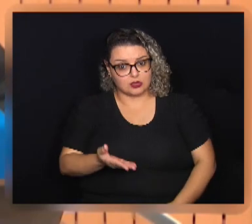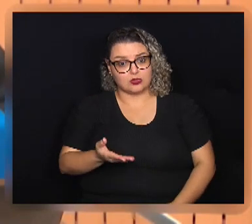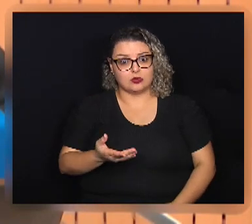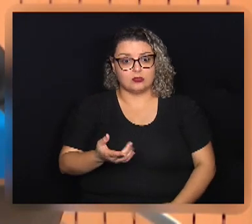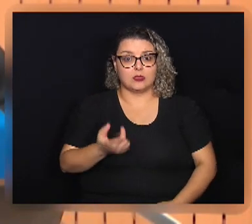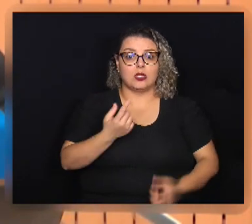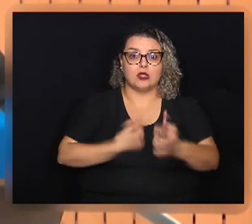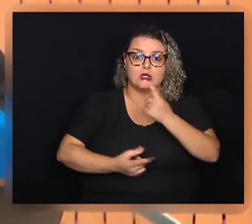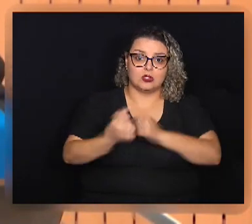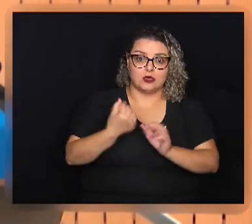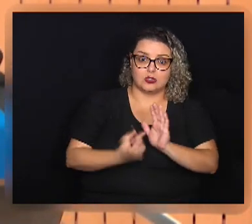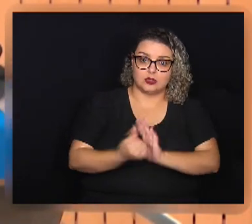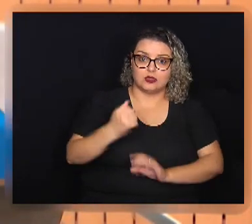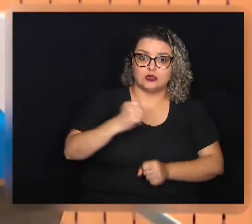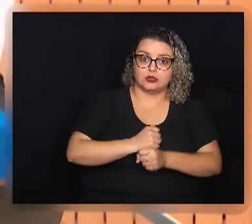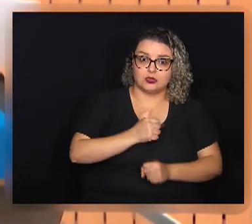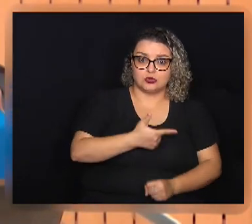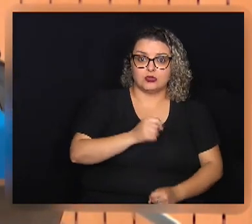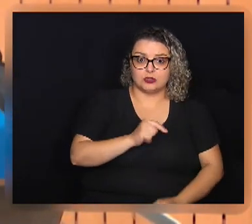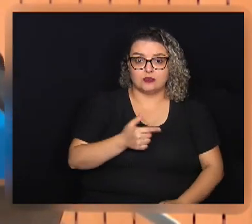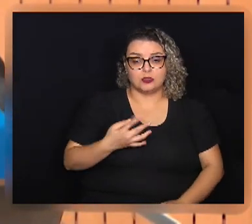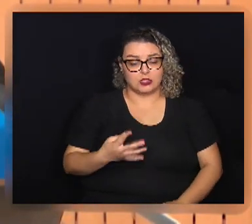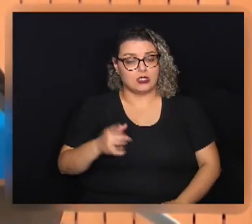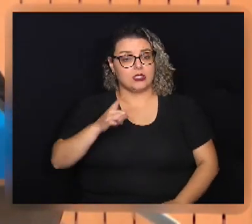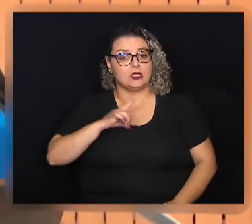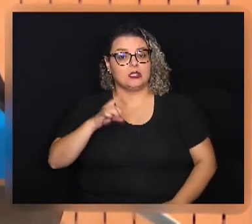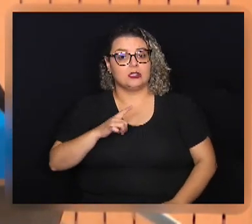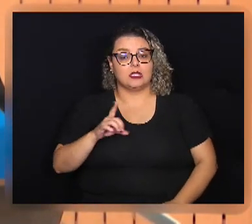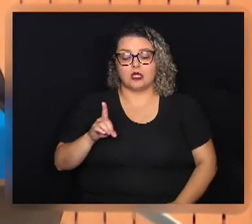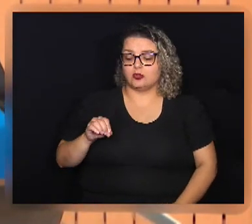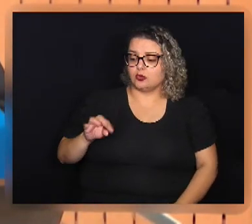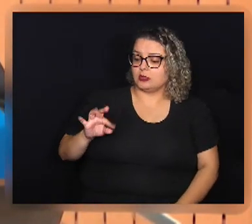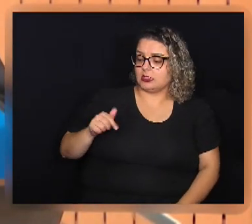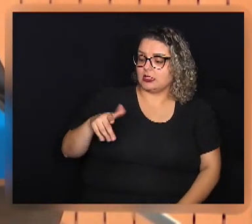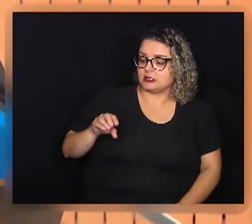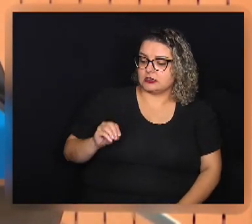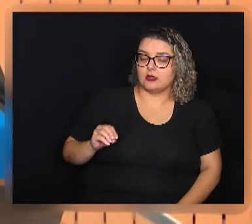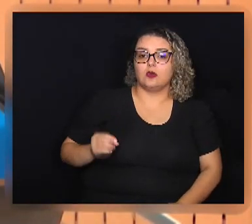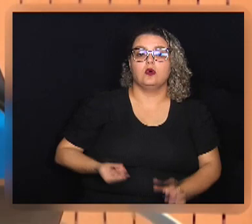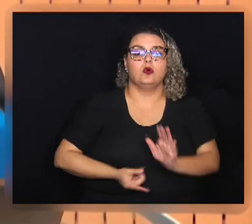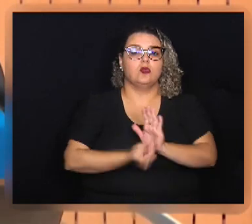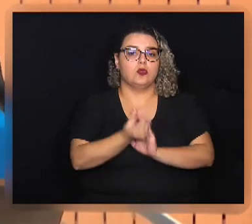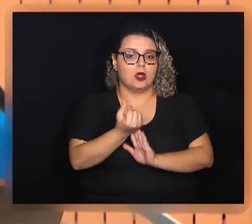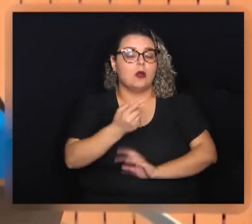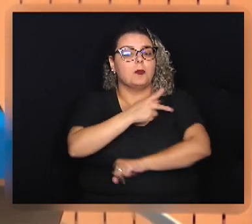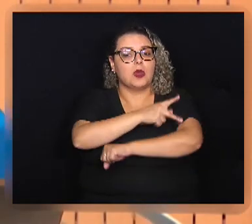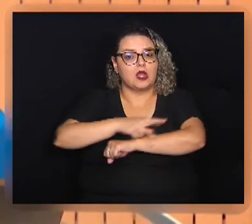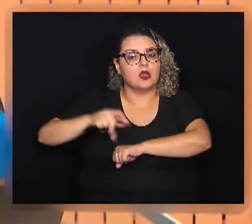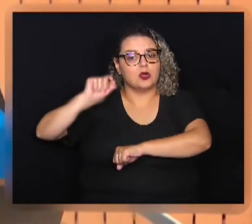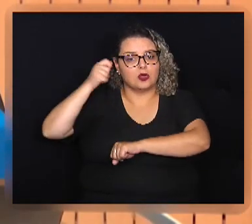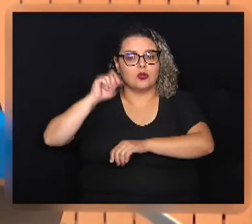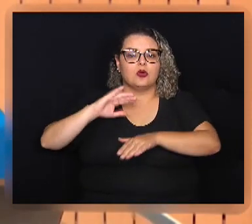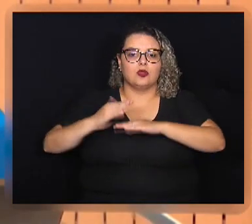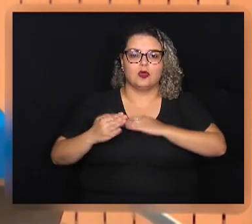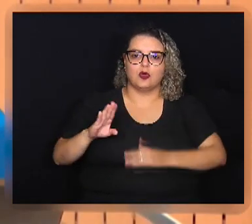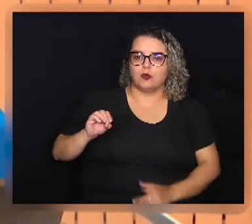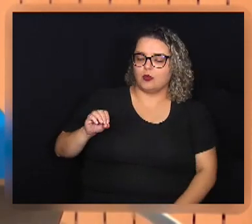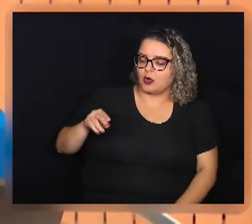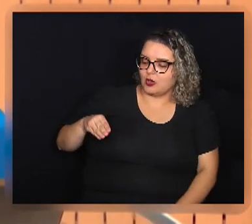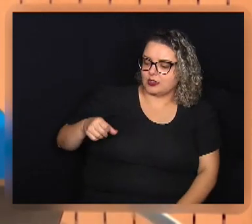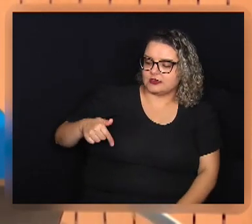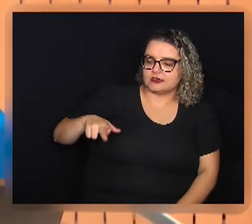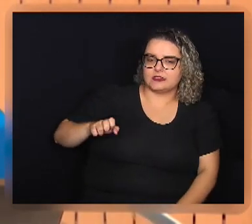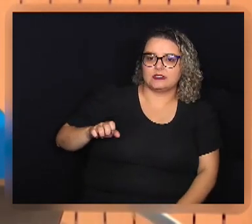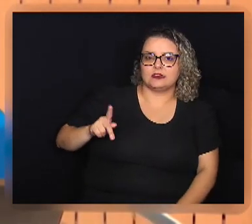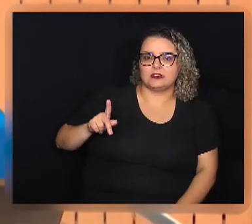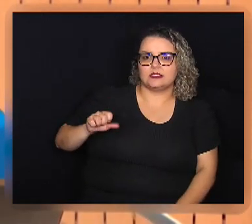orçamento de 2024 exista a dotação orçamentária para a pavimentação do Bosque das Palmeiras.